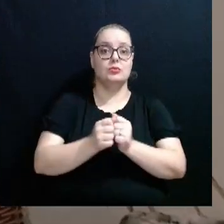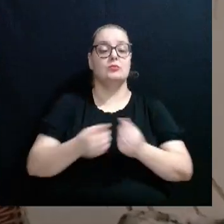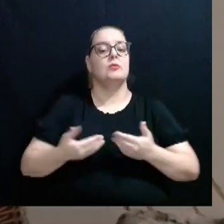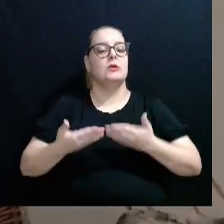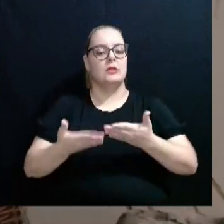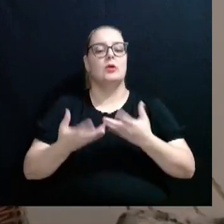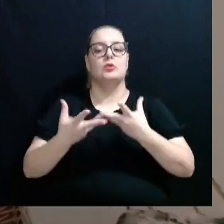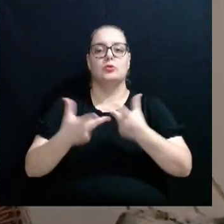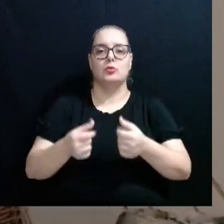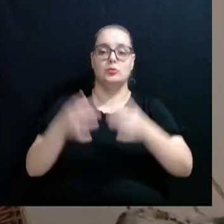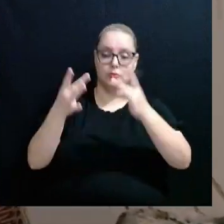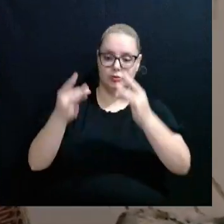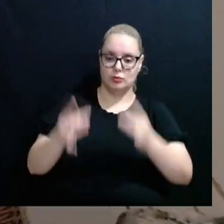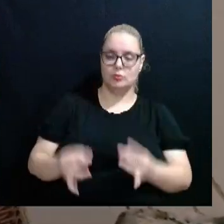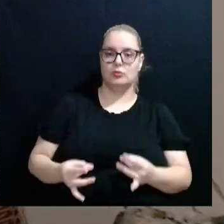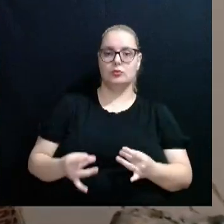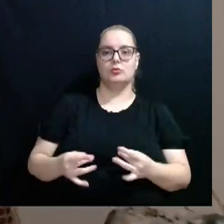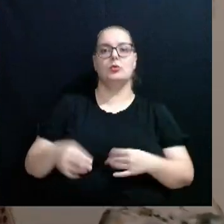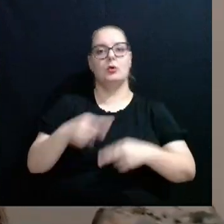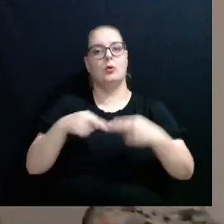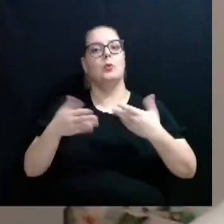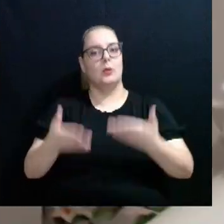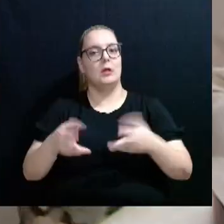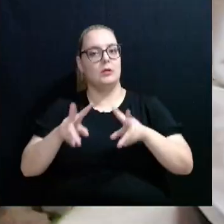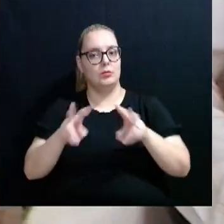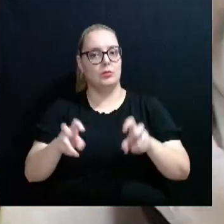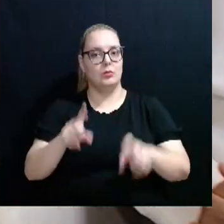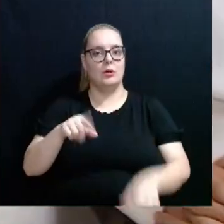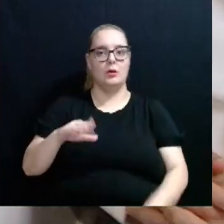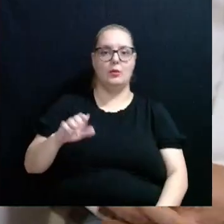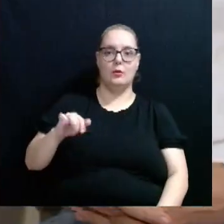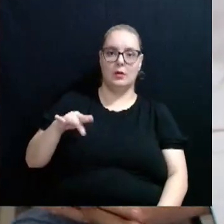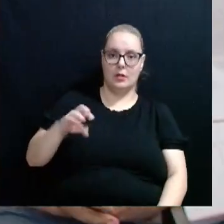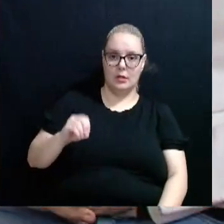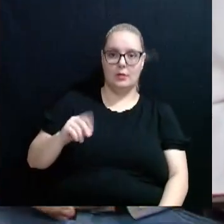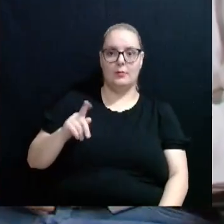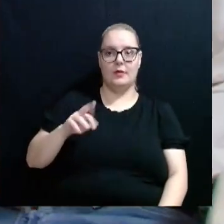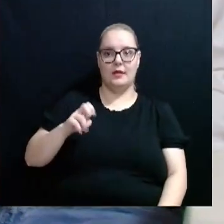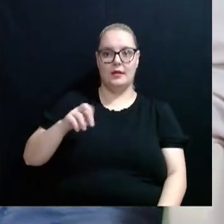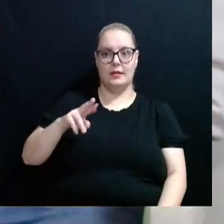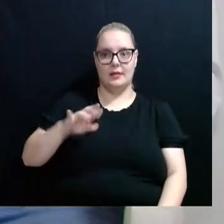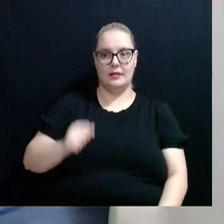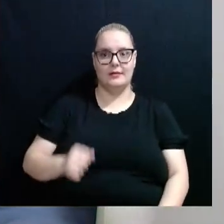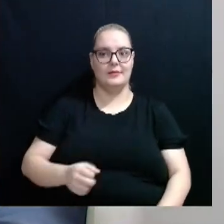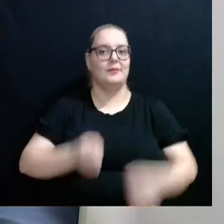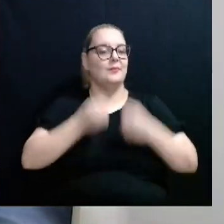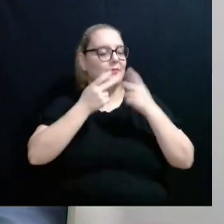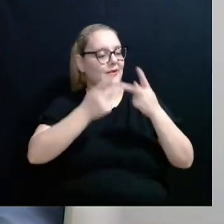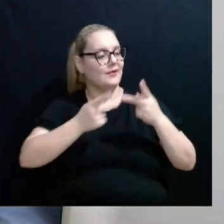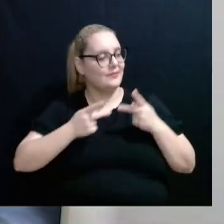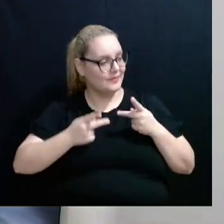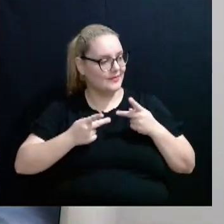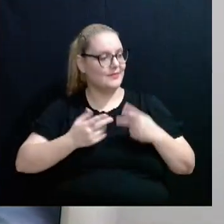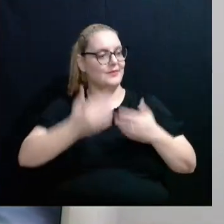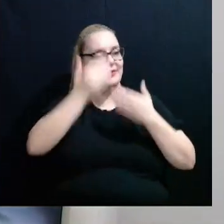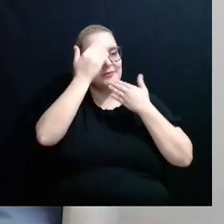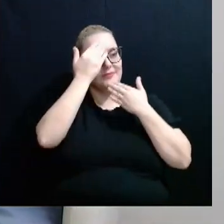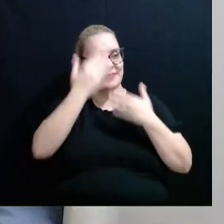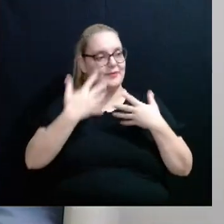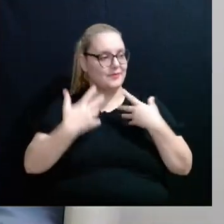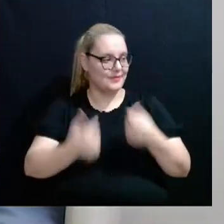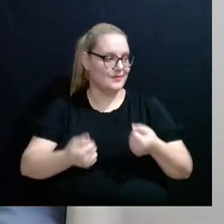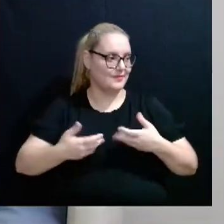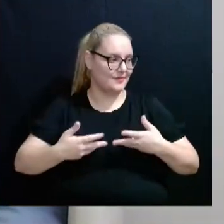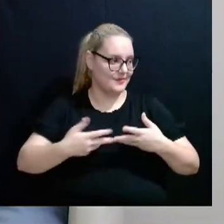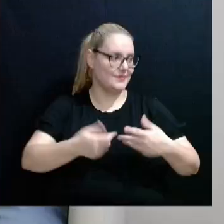detalhes sobre esse tema é o Caio Pereira. Caio, seja muito bem-vindo, muito obrigado por aceitar o nosso convite,